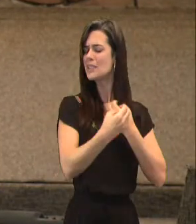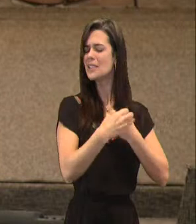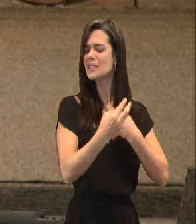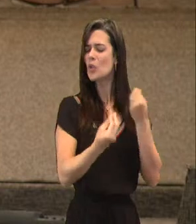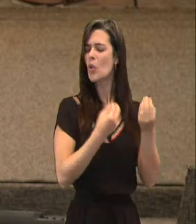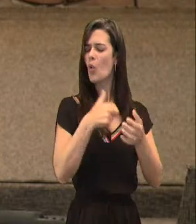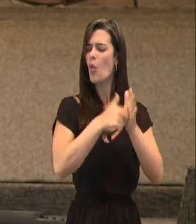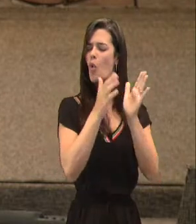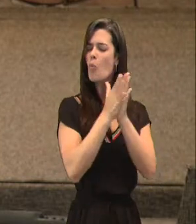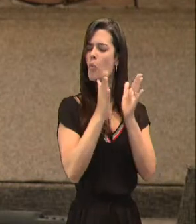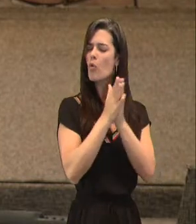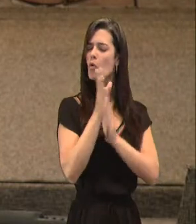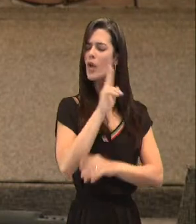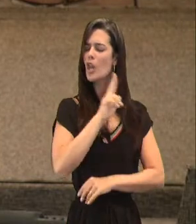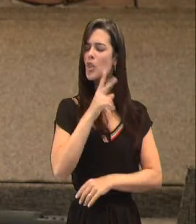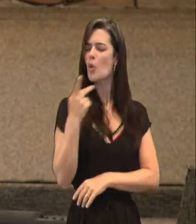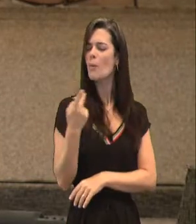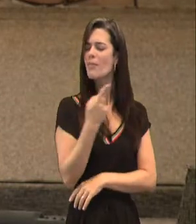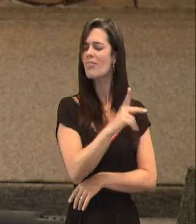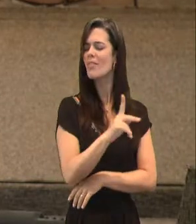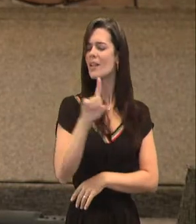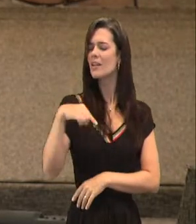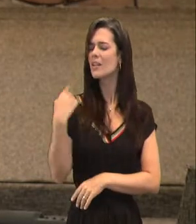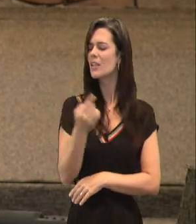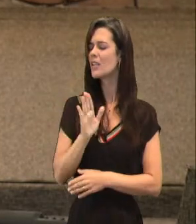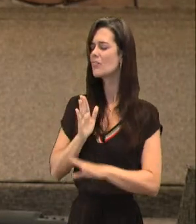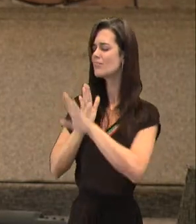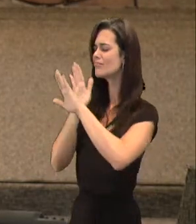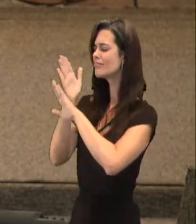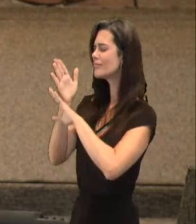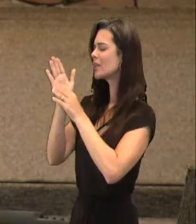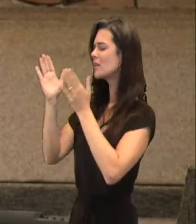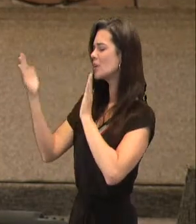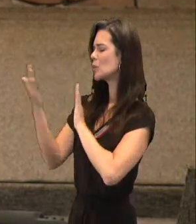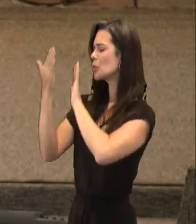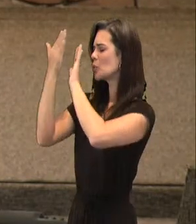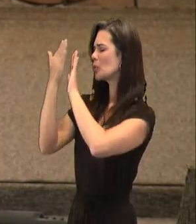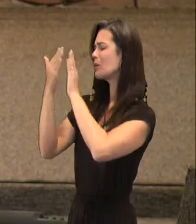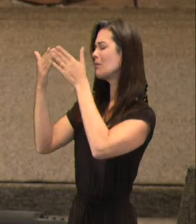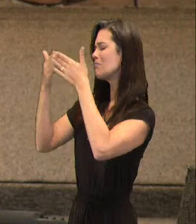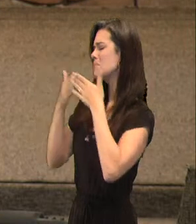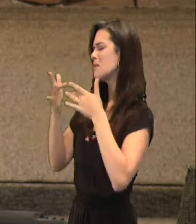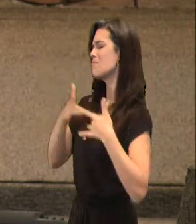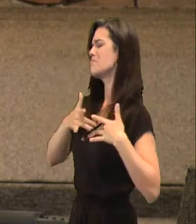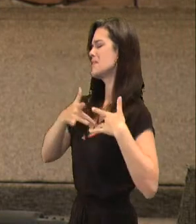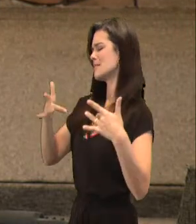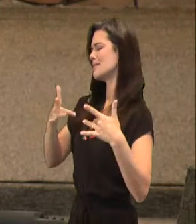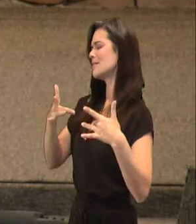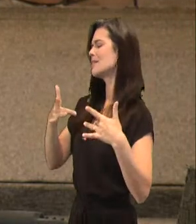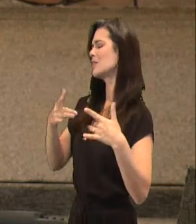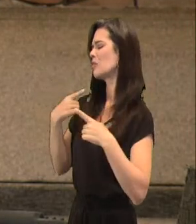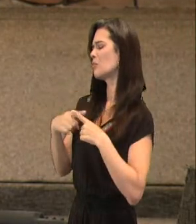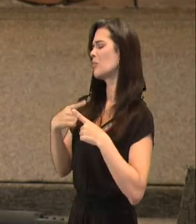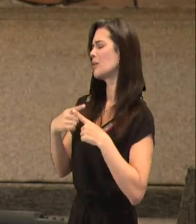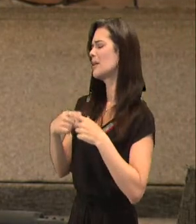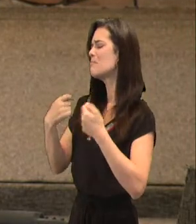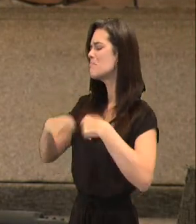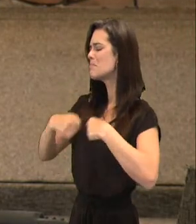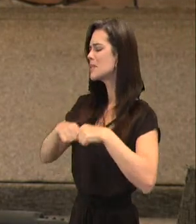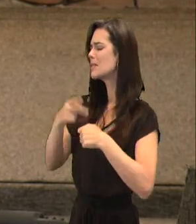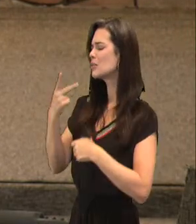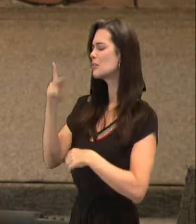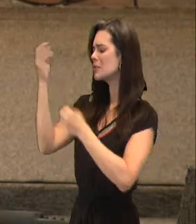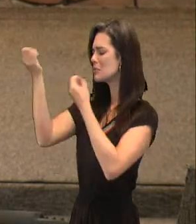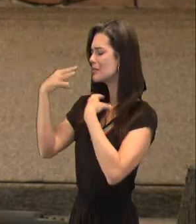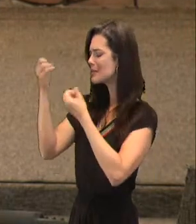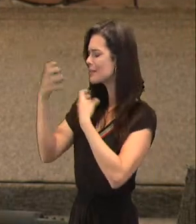é em nome dEle que nos achegamos a Ti pedindo, ó Pai, tem misericórdia de nós, porque nós precisamos do Teu